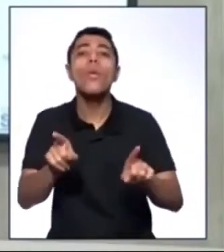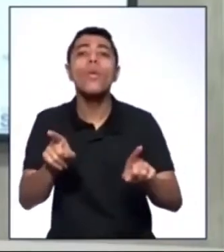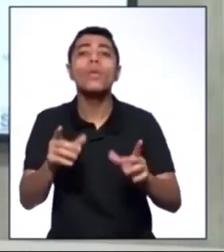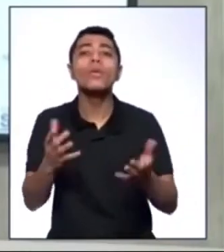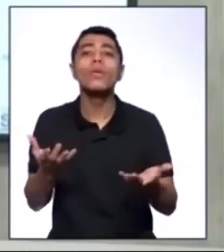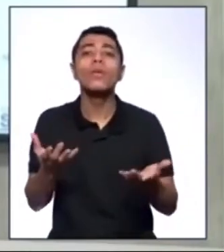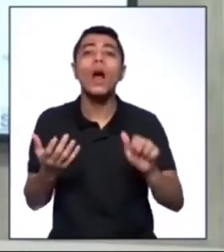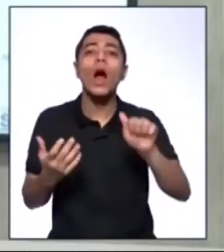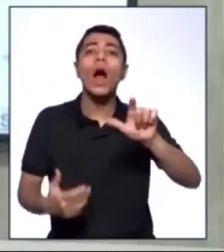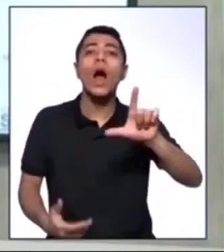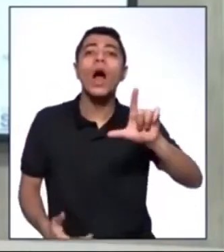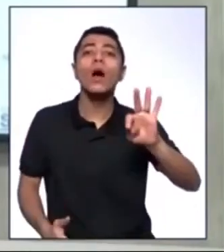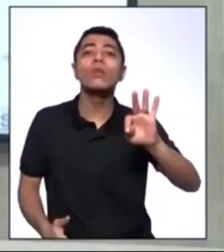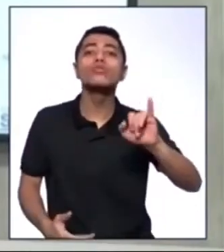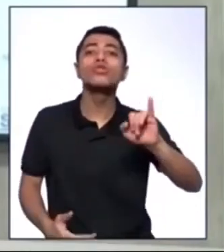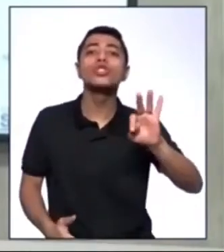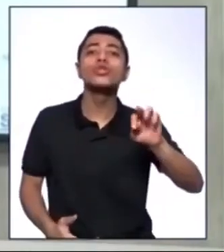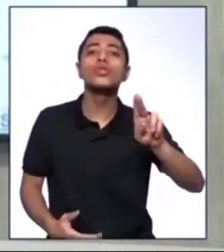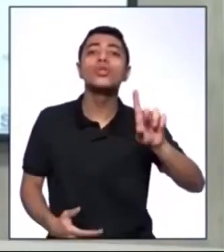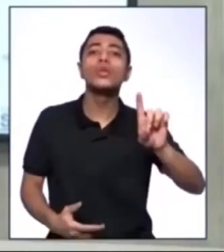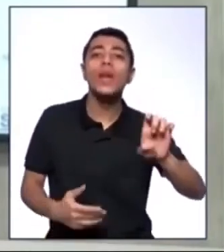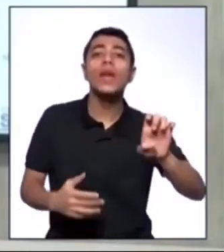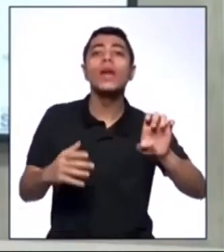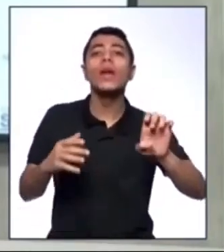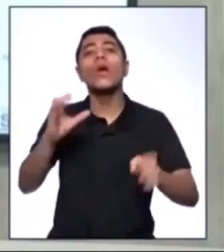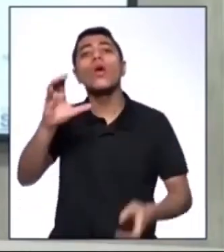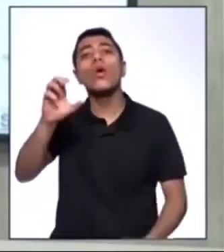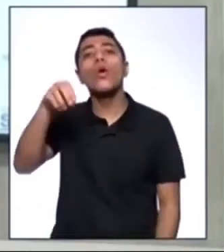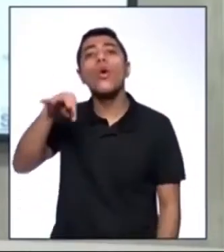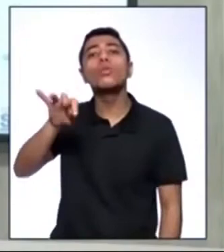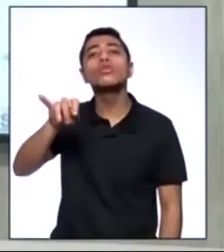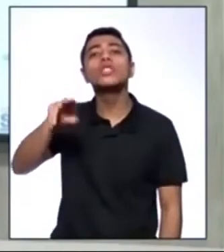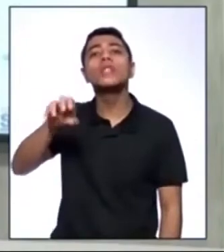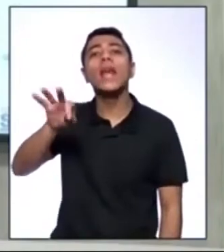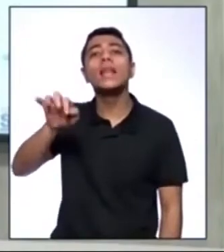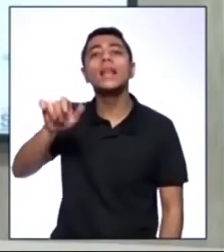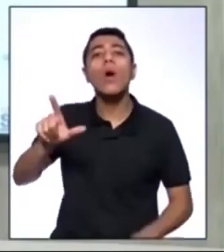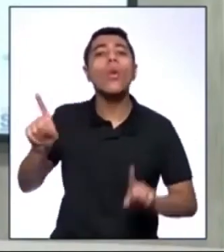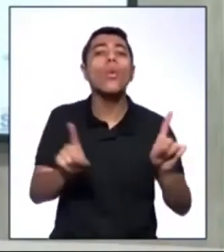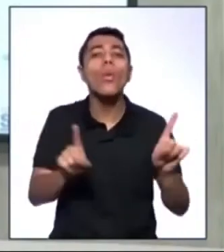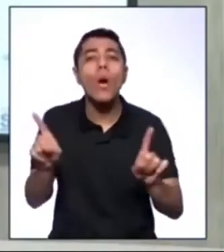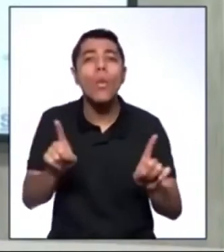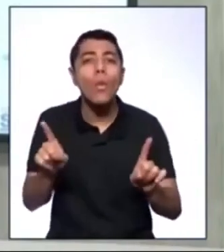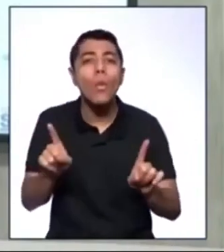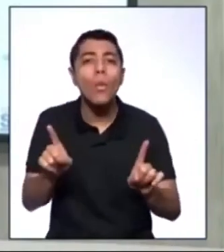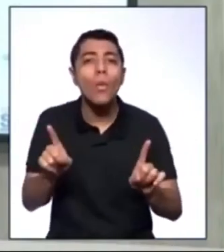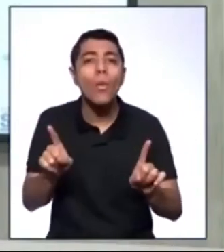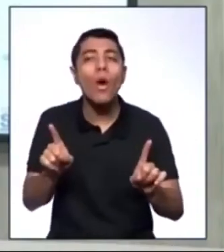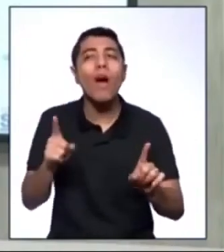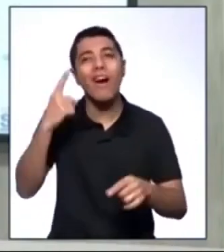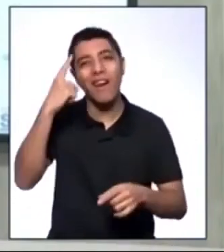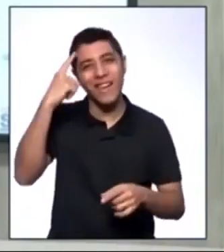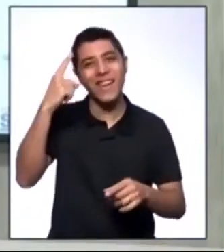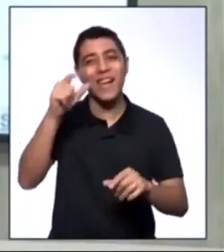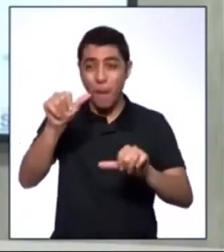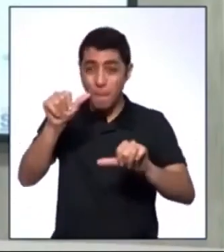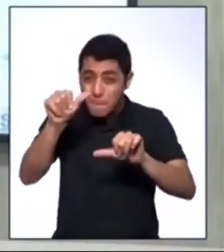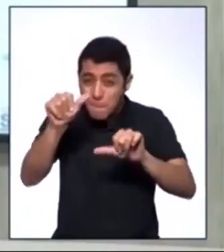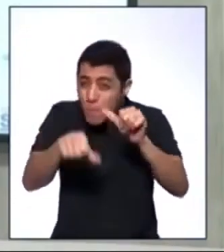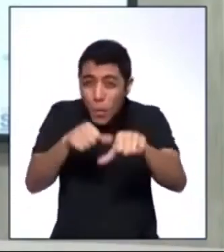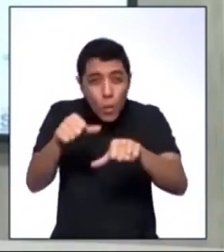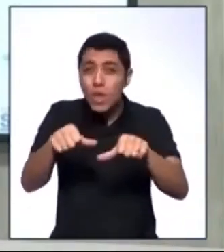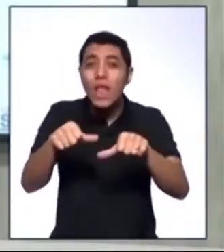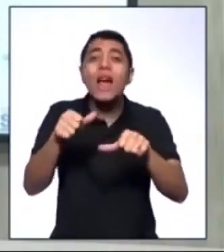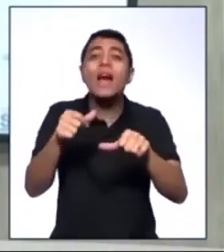continental? Se, galera, a amplitude térmica for muito, muito pequena, a gente sabe que é o do clima tropical típico. Vamos ver quais são as